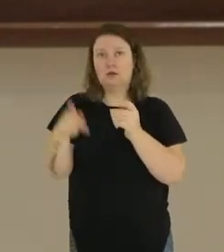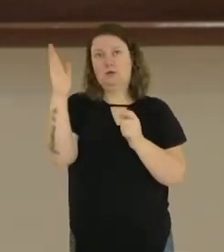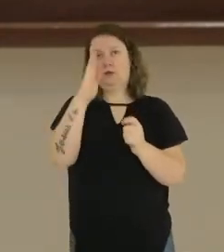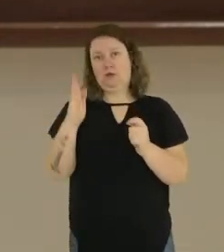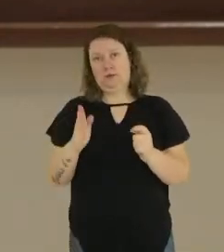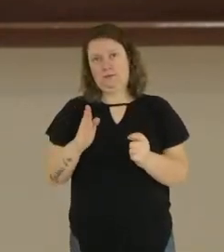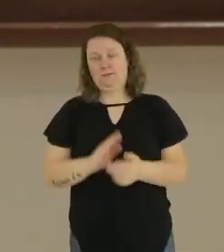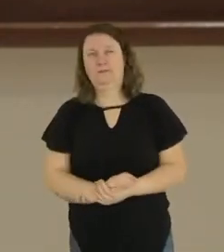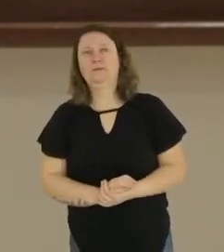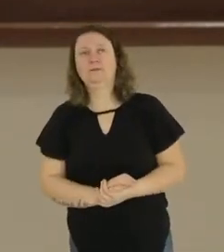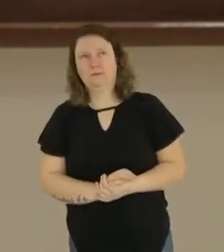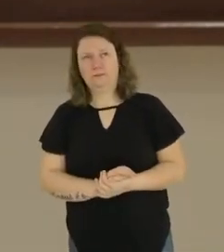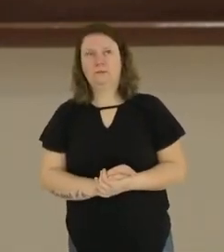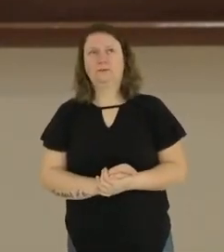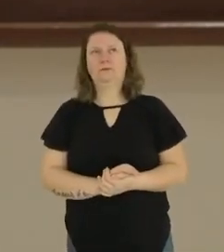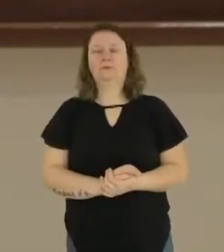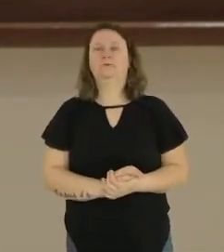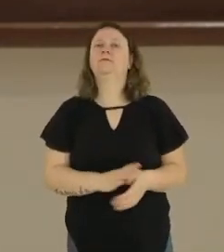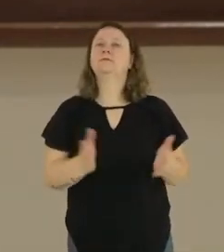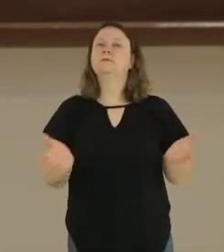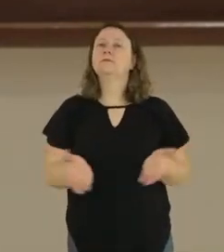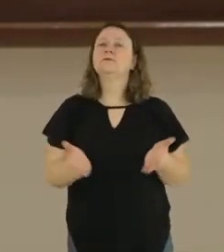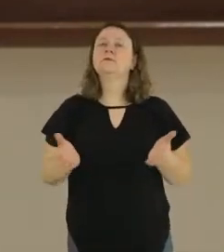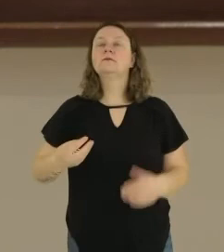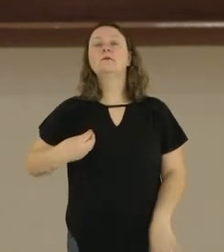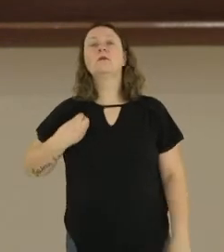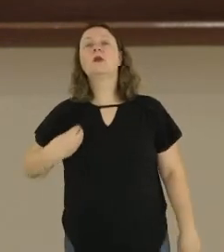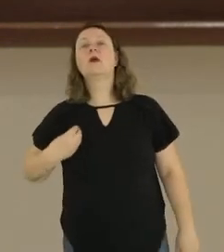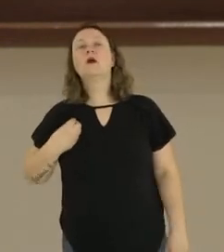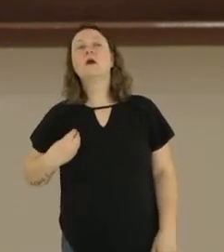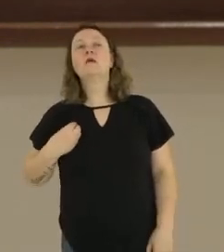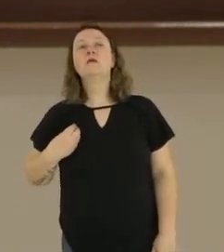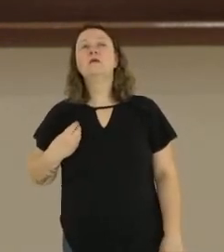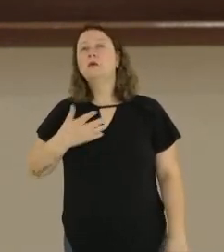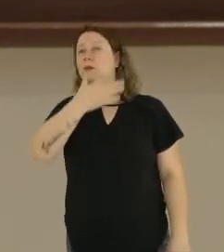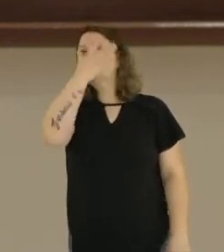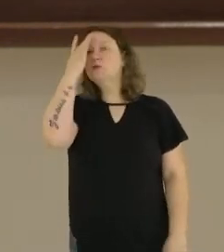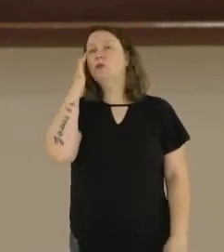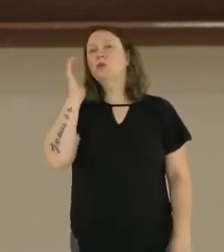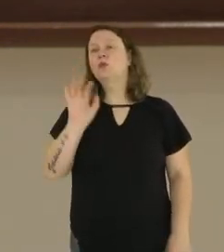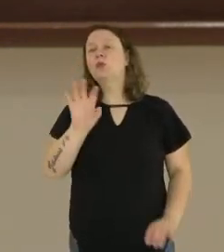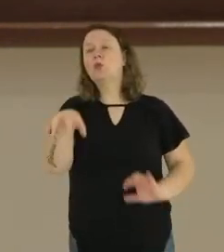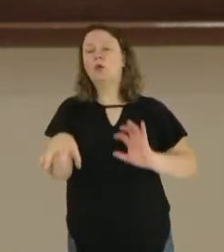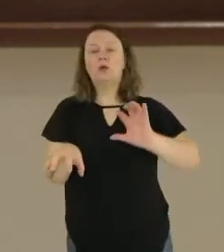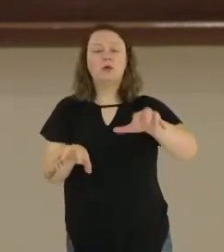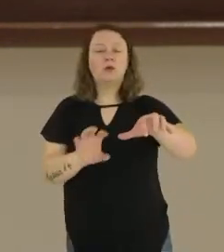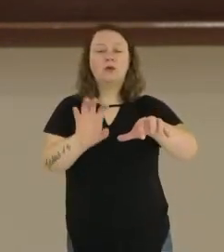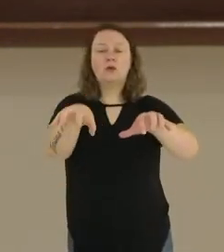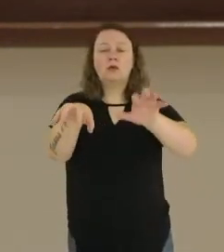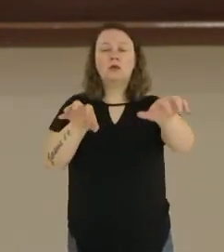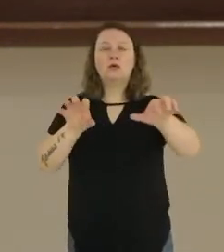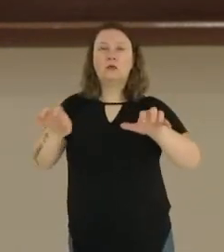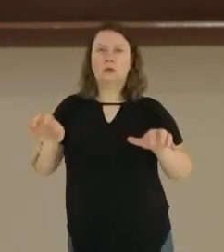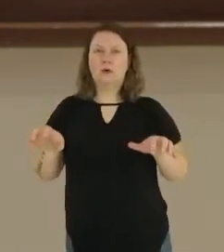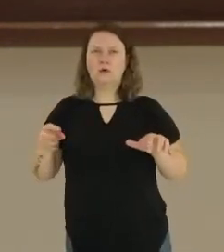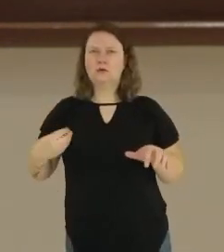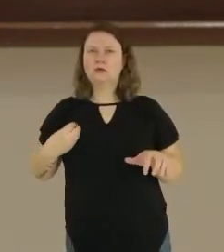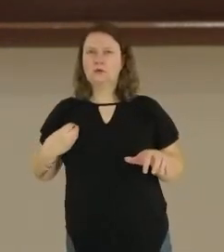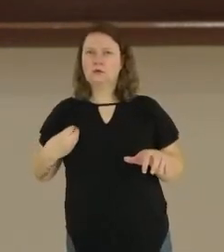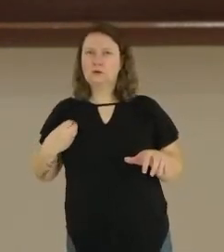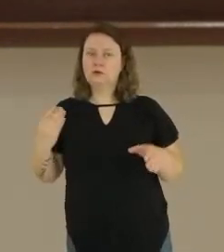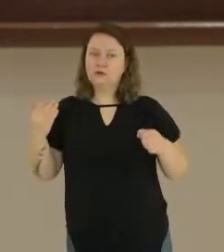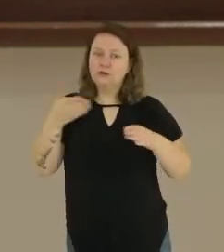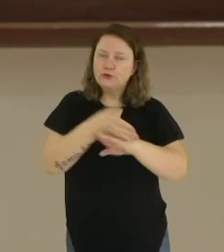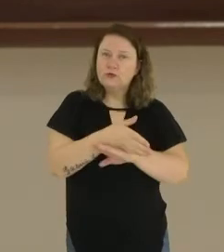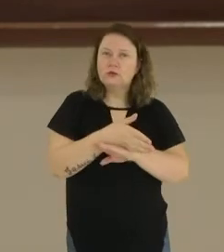né? Bom, e a vida do colono? Como era? Como que viviam esses colonos imigrantes que vinham para cá